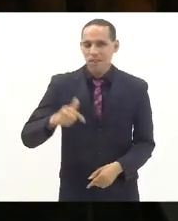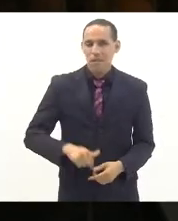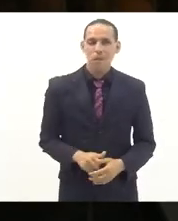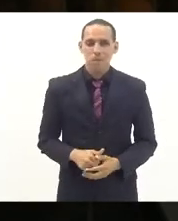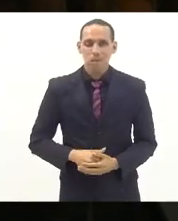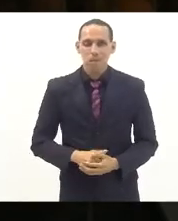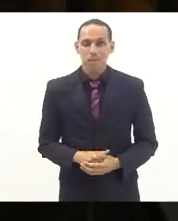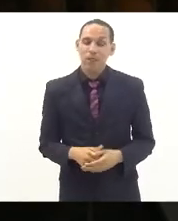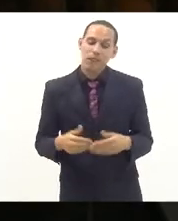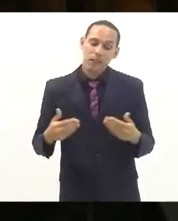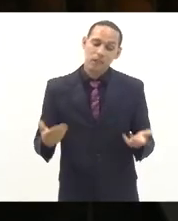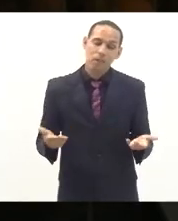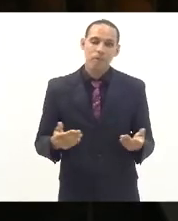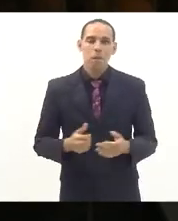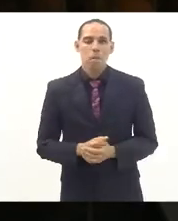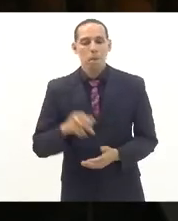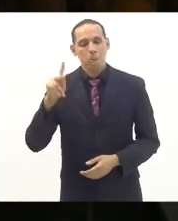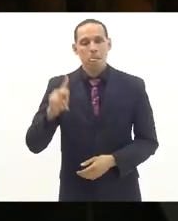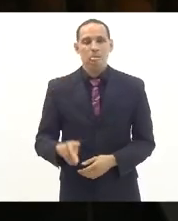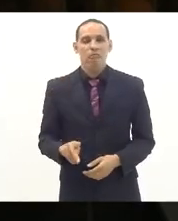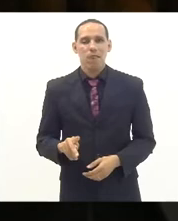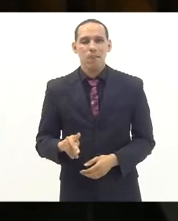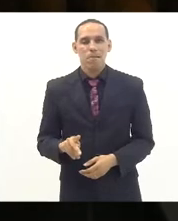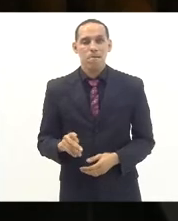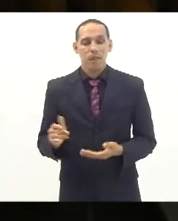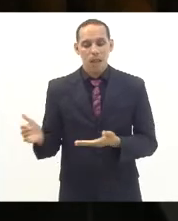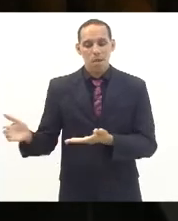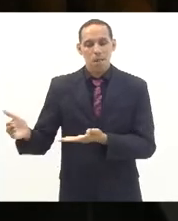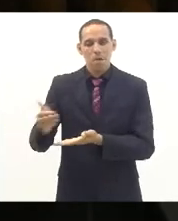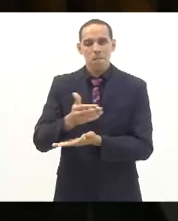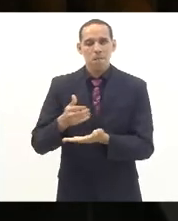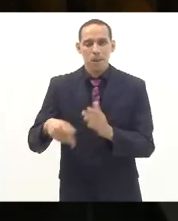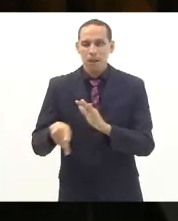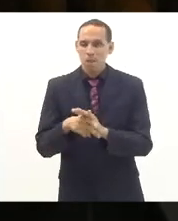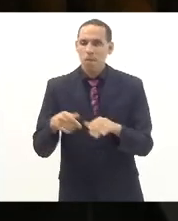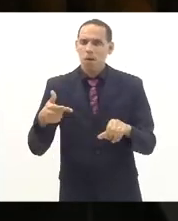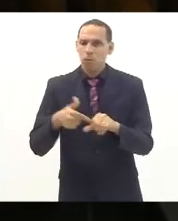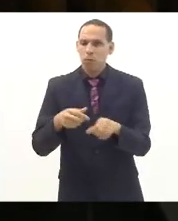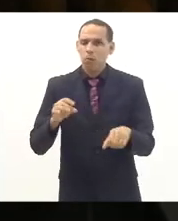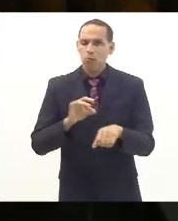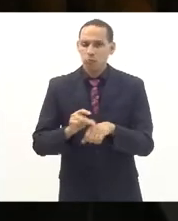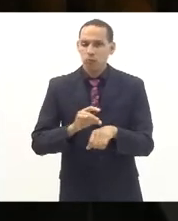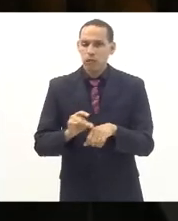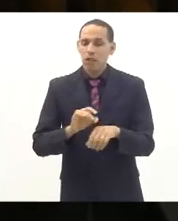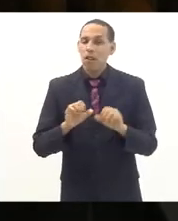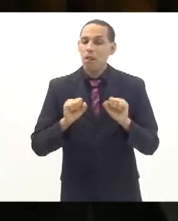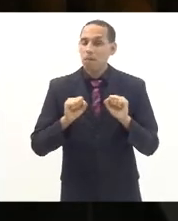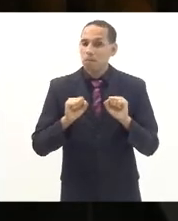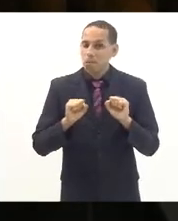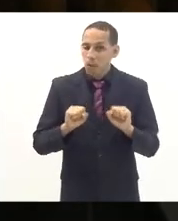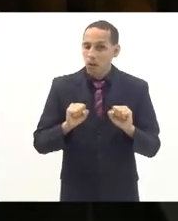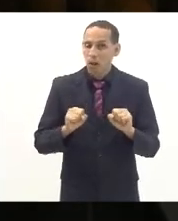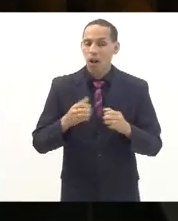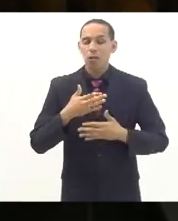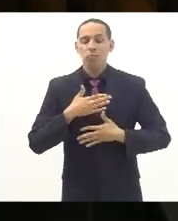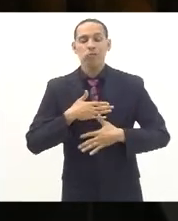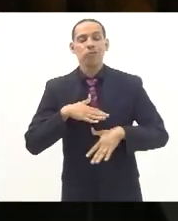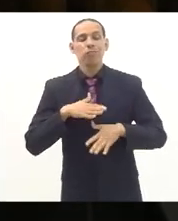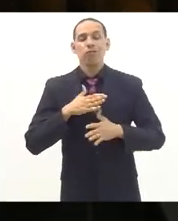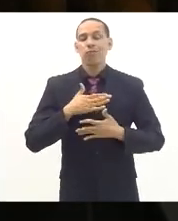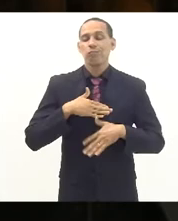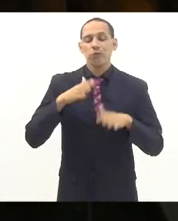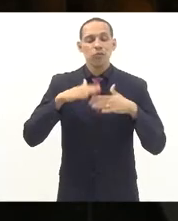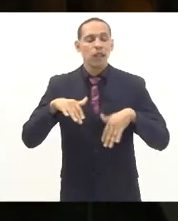no nosso Estado por esse motivo Presidente arrecadação do petróleo que chama atenção só de criar uma certa acomodação no